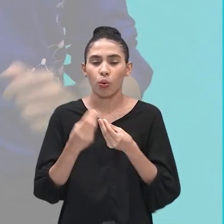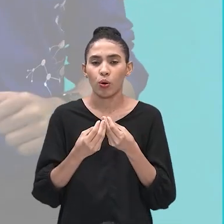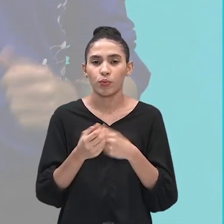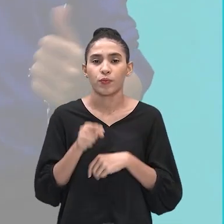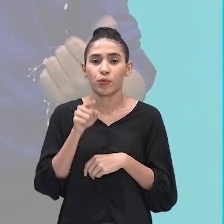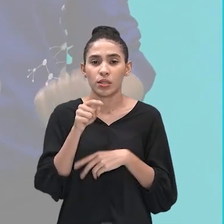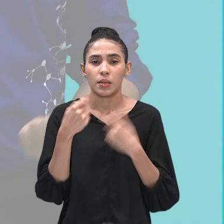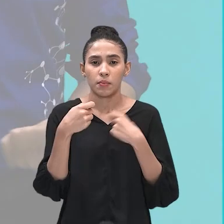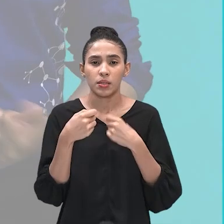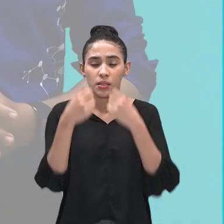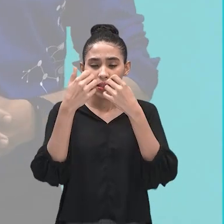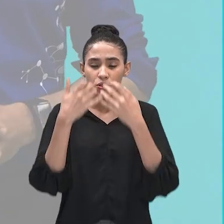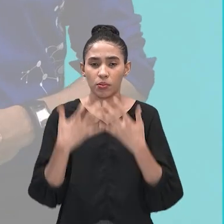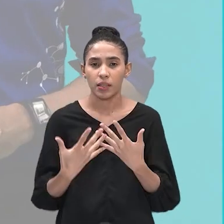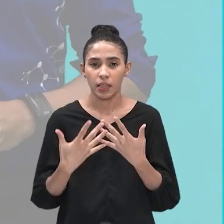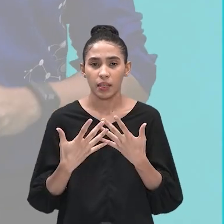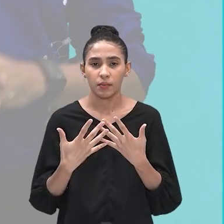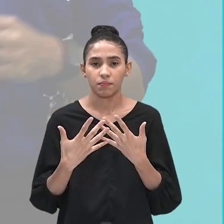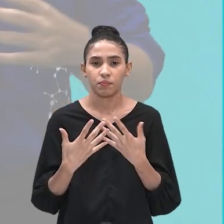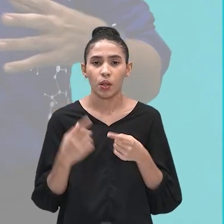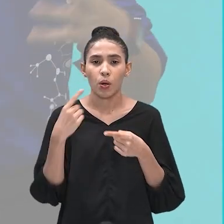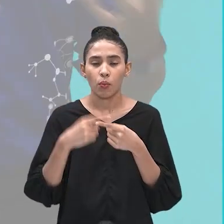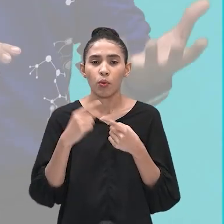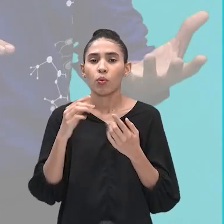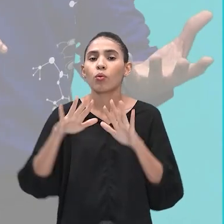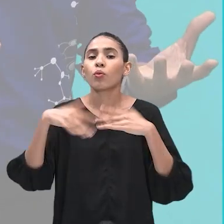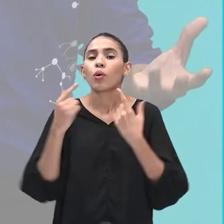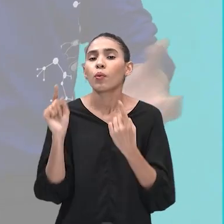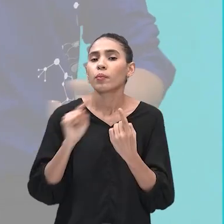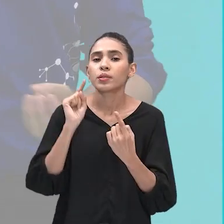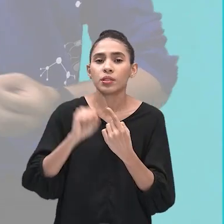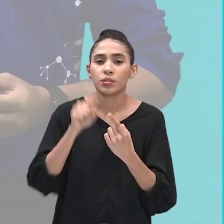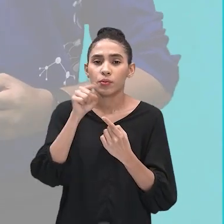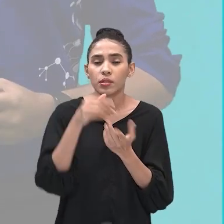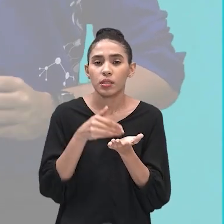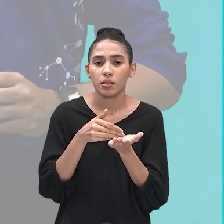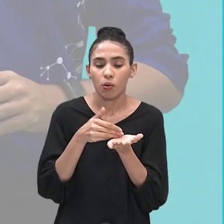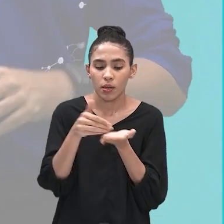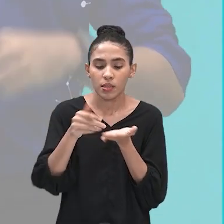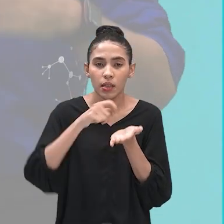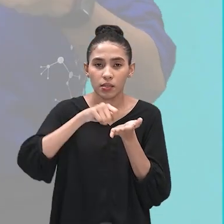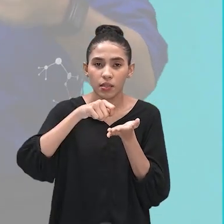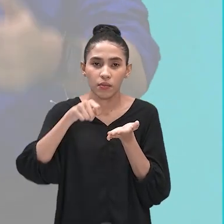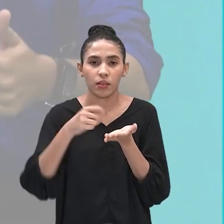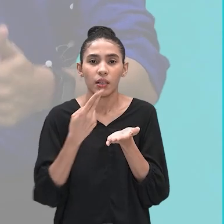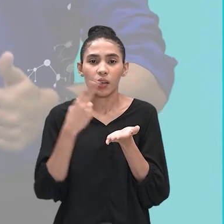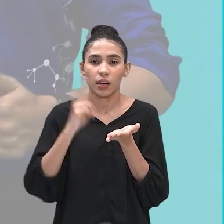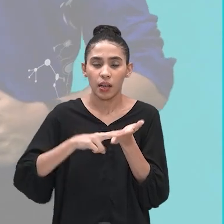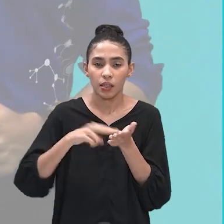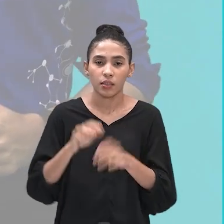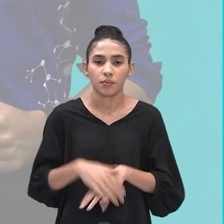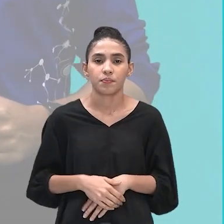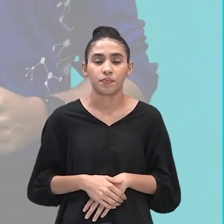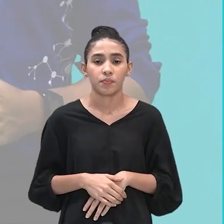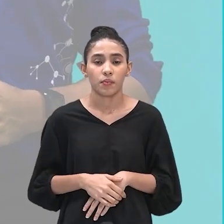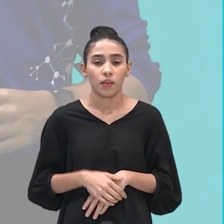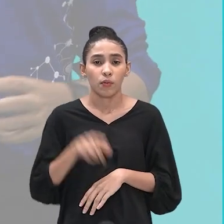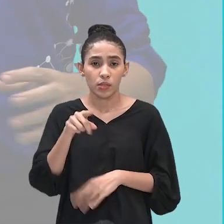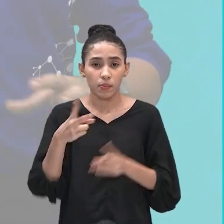te levou a escrever a carta. Vejam que ele iniciou lá, né, dizendo ali que ele já tinha entrado em